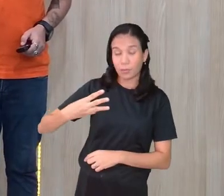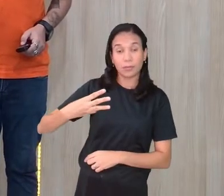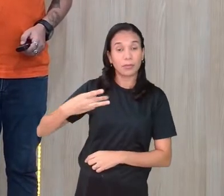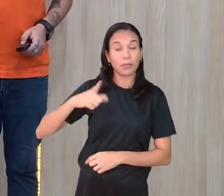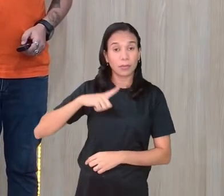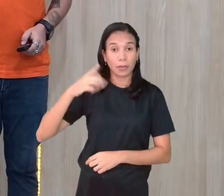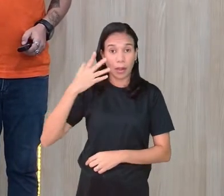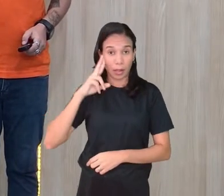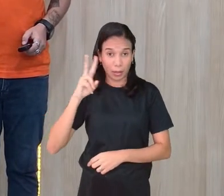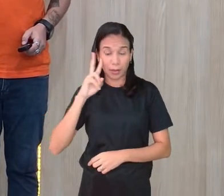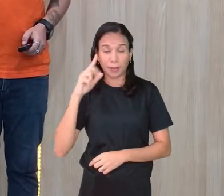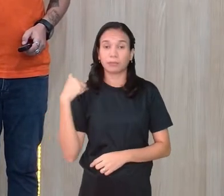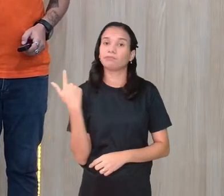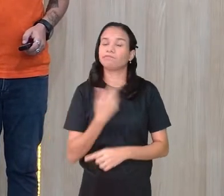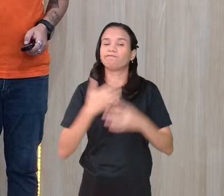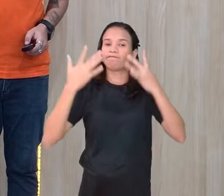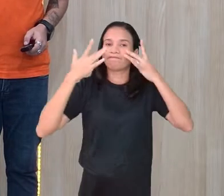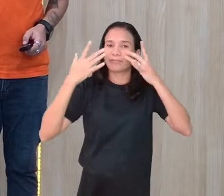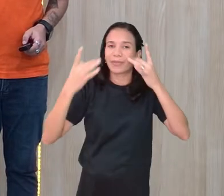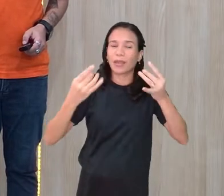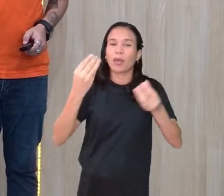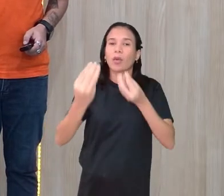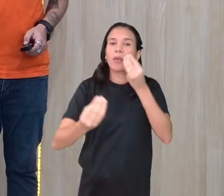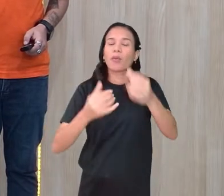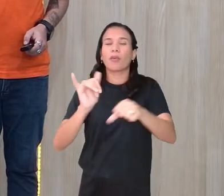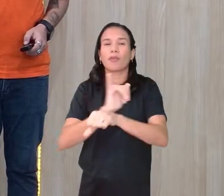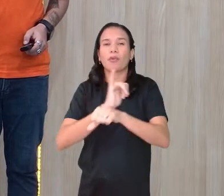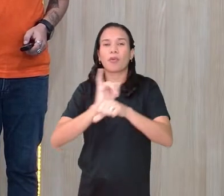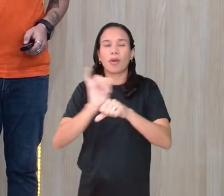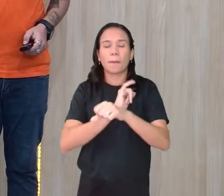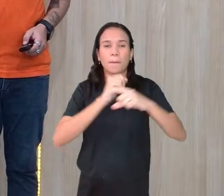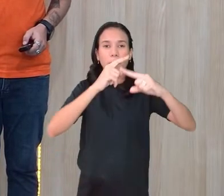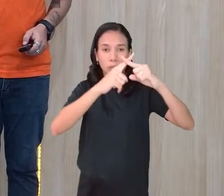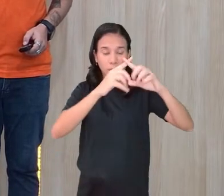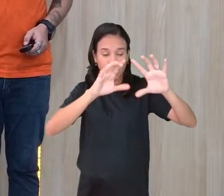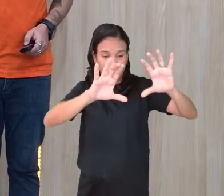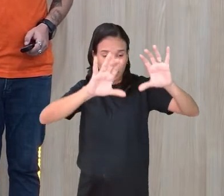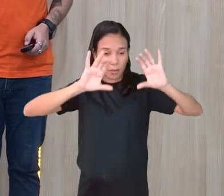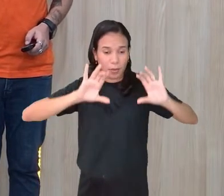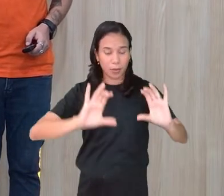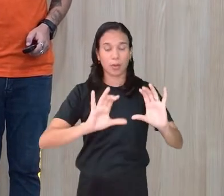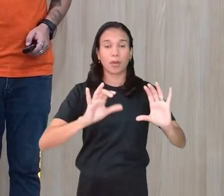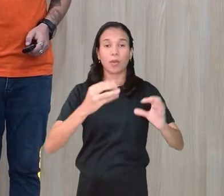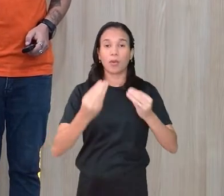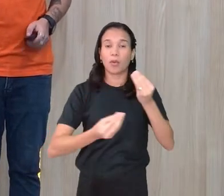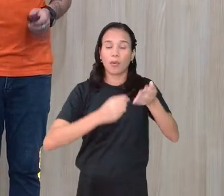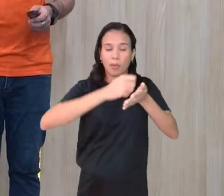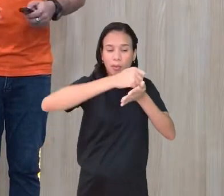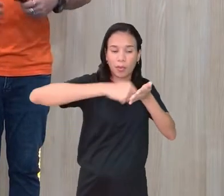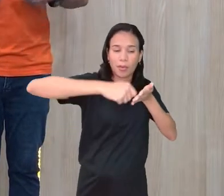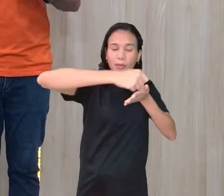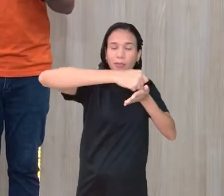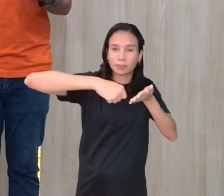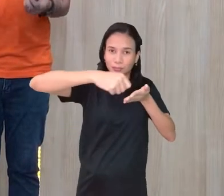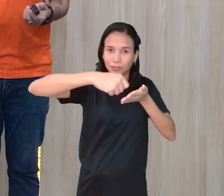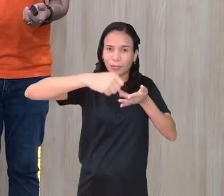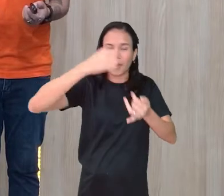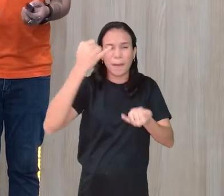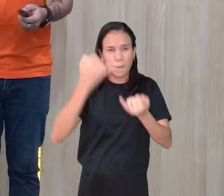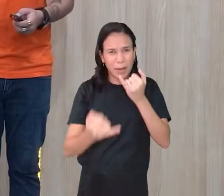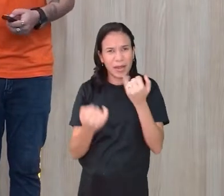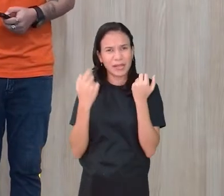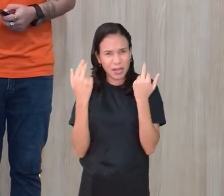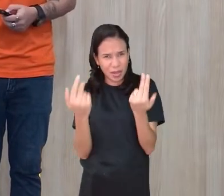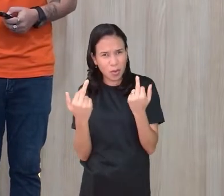chamei? A gente vai prestar atenção na maneira como está multiplicado e na maneira como está escrito, tá certo? Ou seja, parece ser o